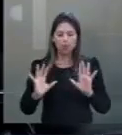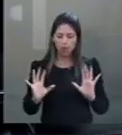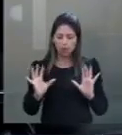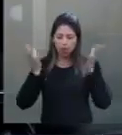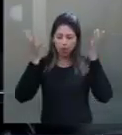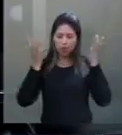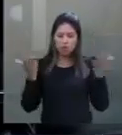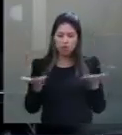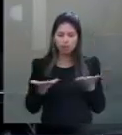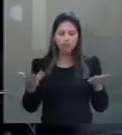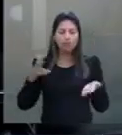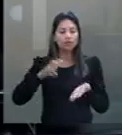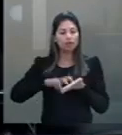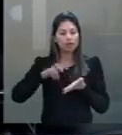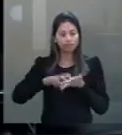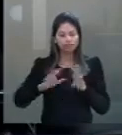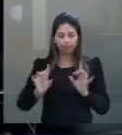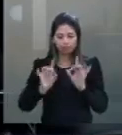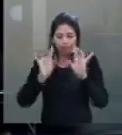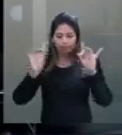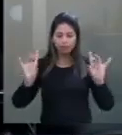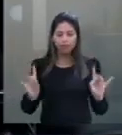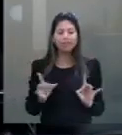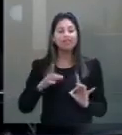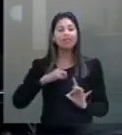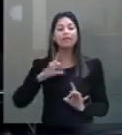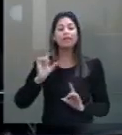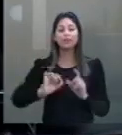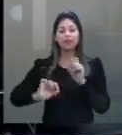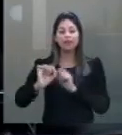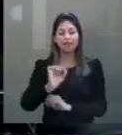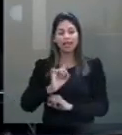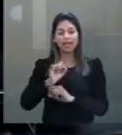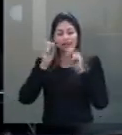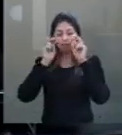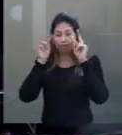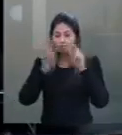especial, em conexo triângulo de visões.